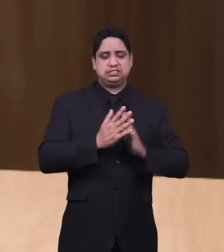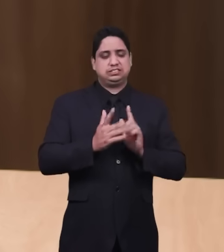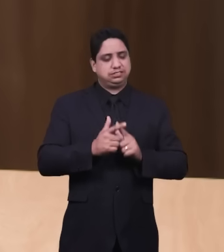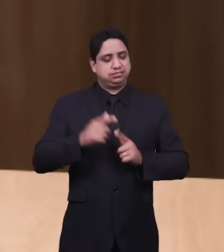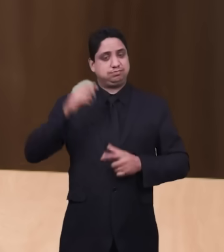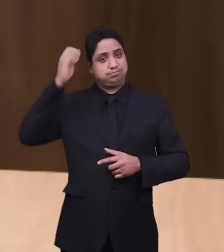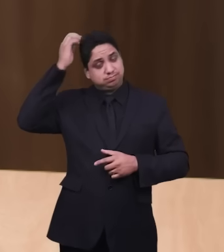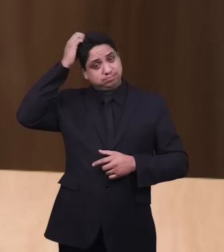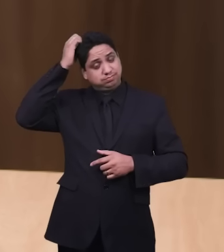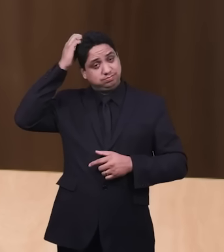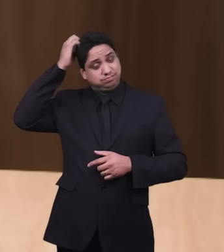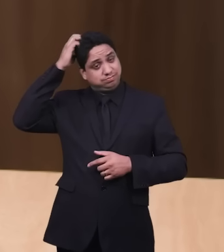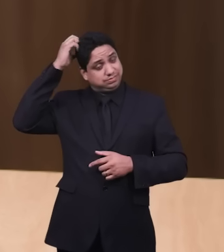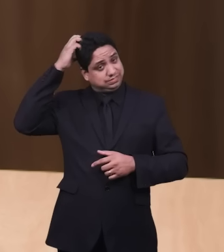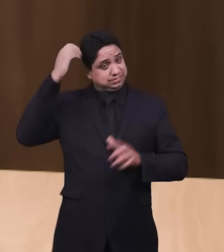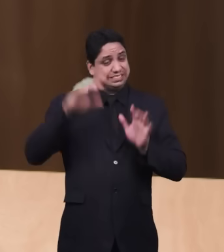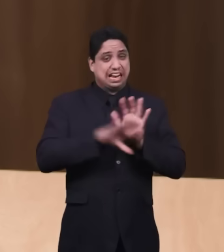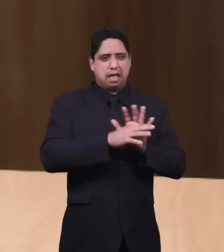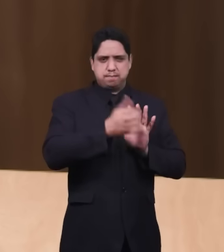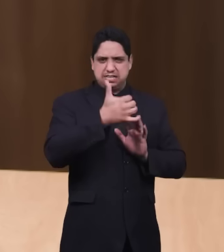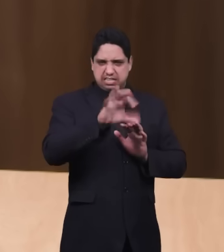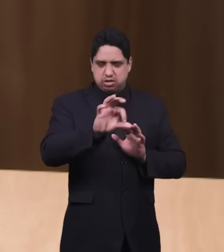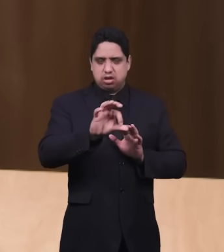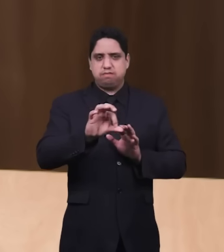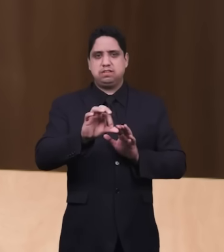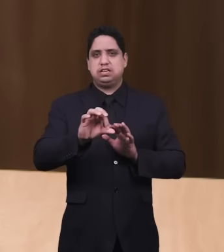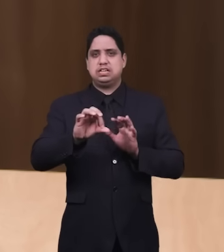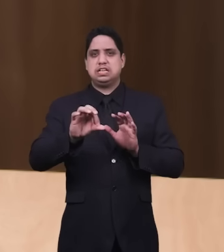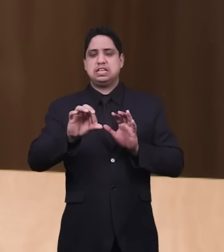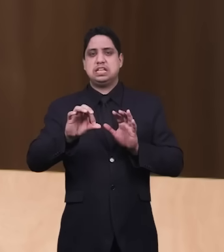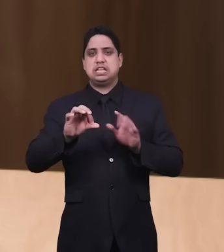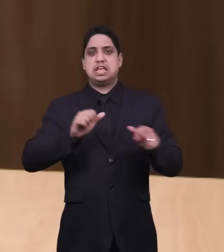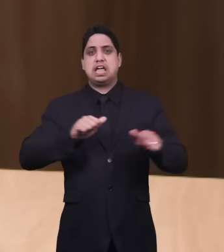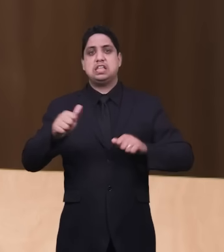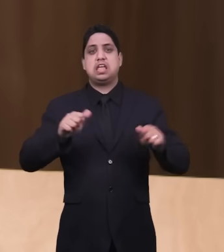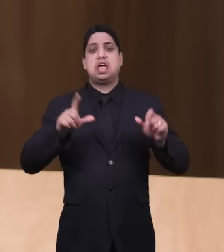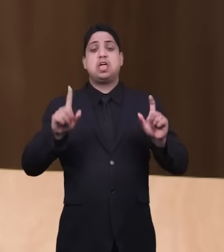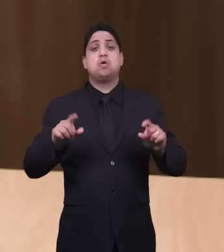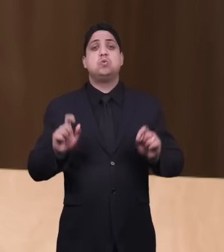né? Então, o capítulo 19 do livro de Atos